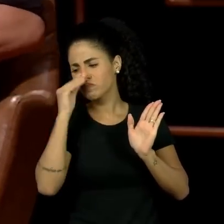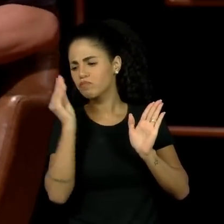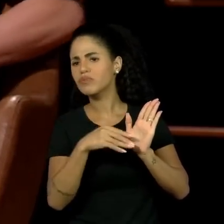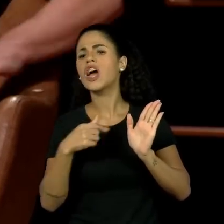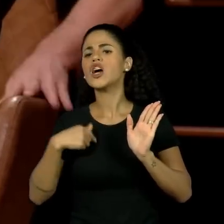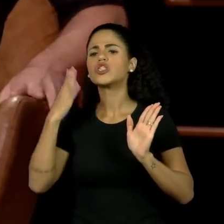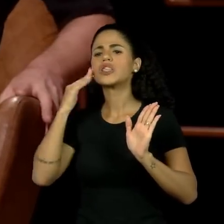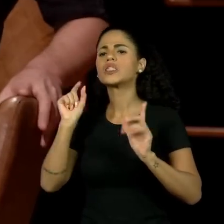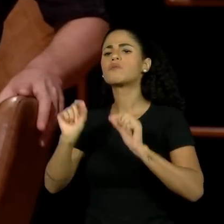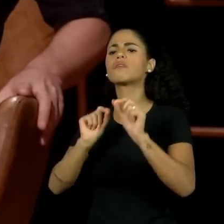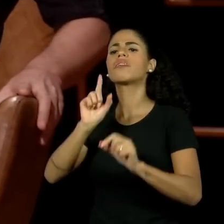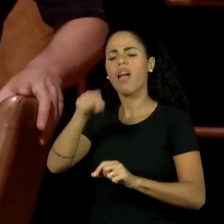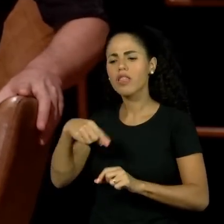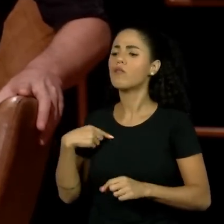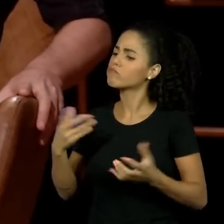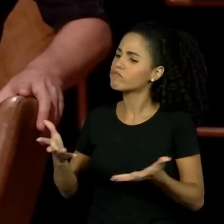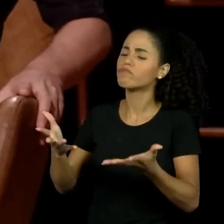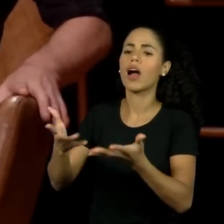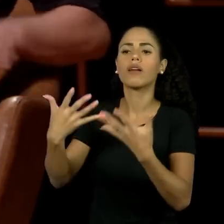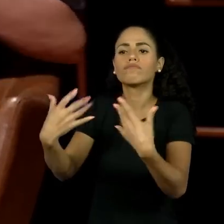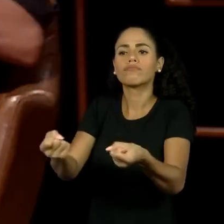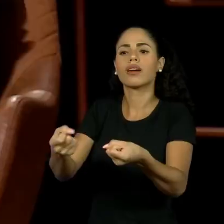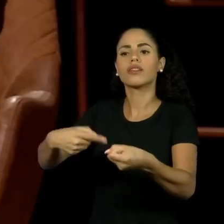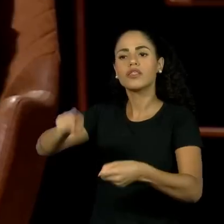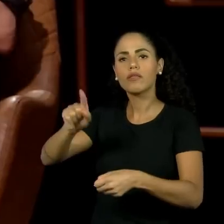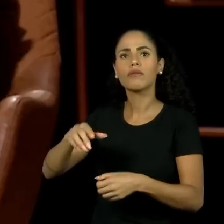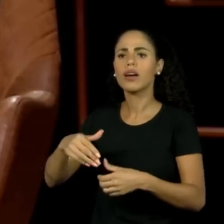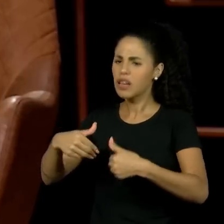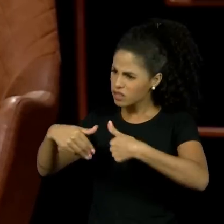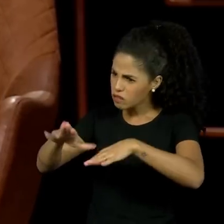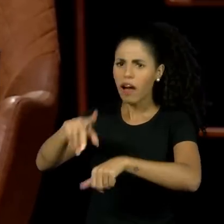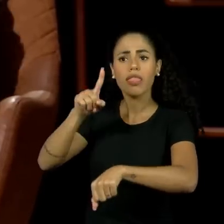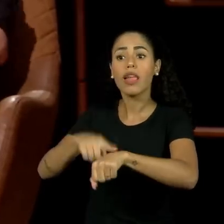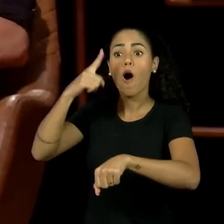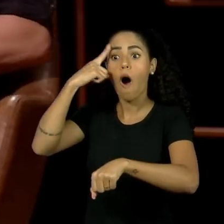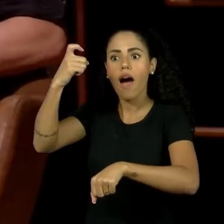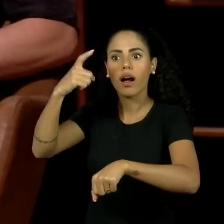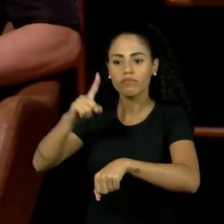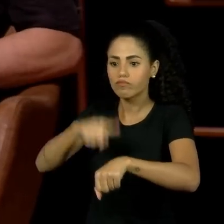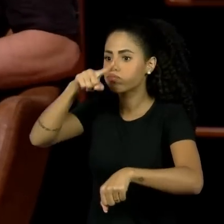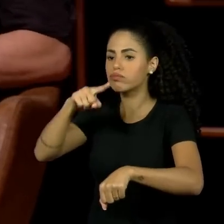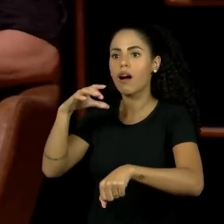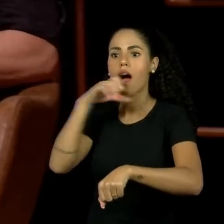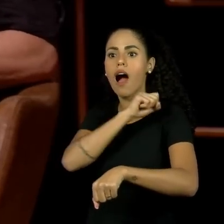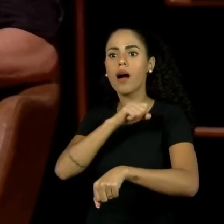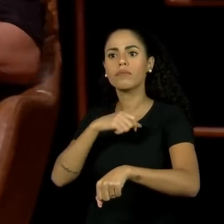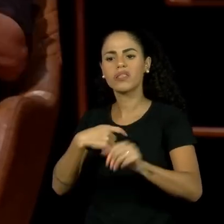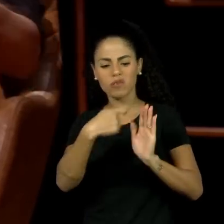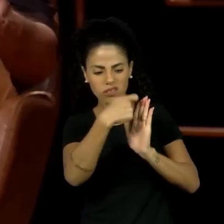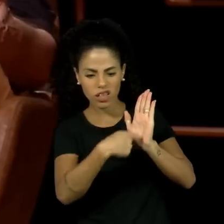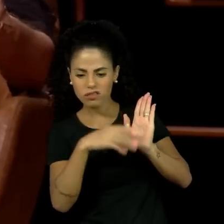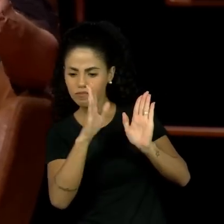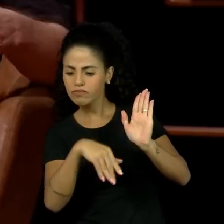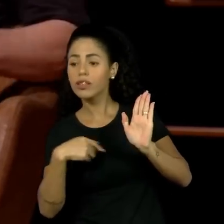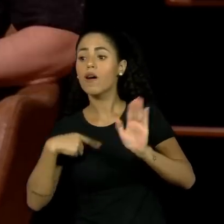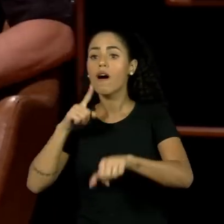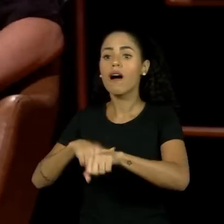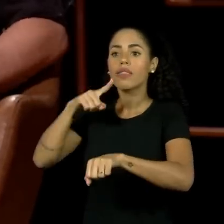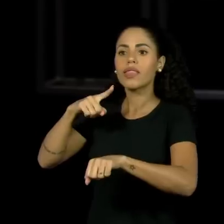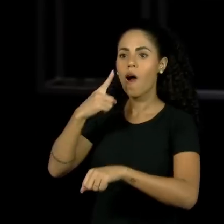cena e Roberto Talma falava assim, improvisa, vai. E a gente gravava muito com essa